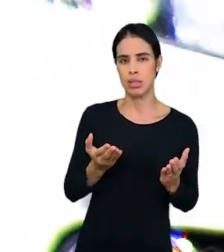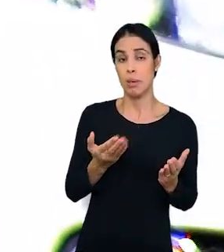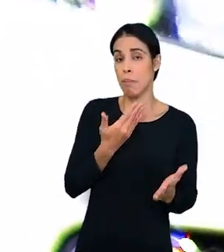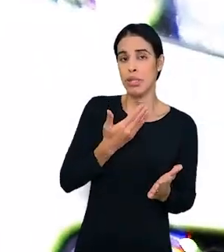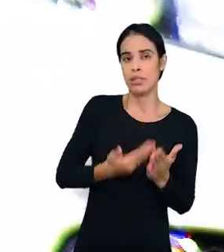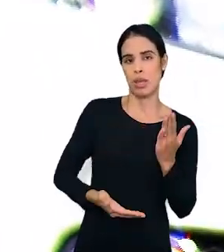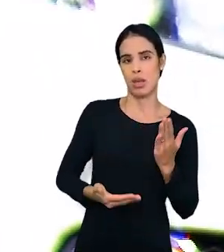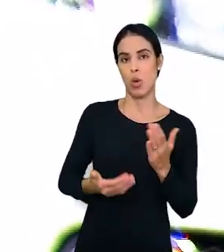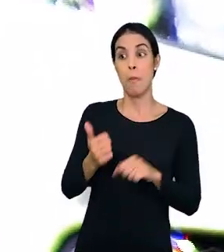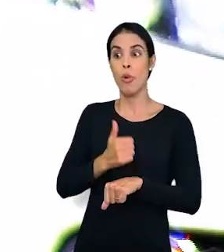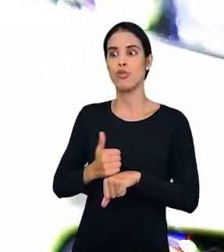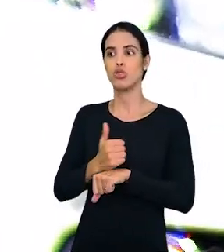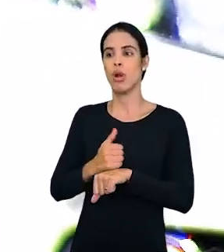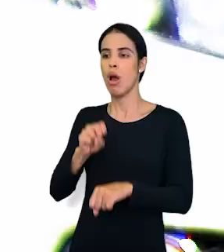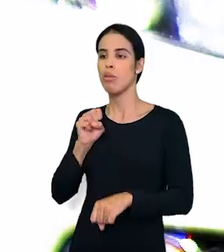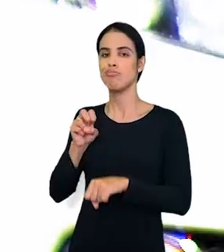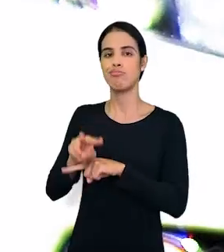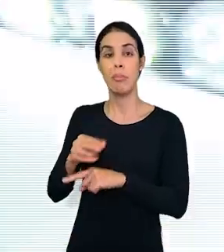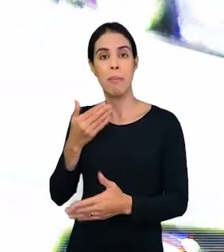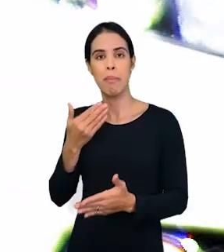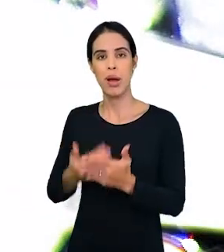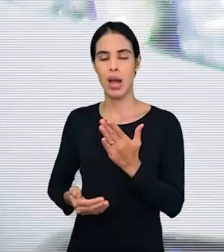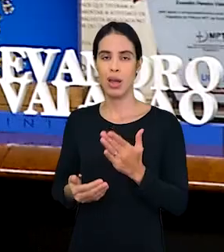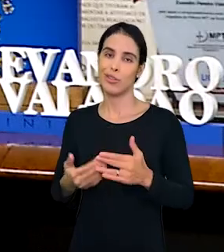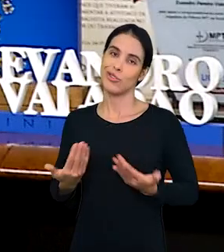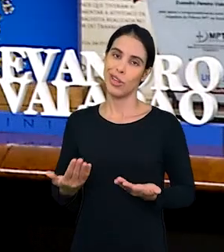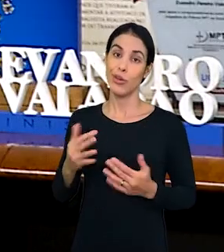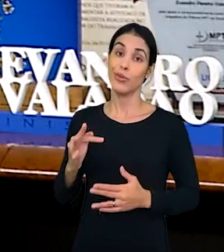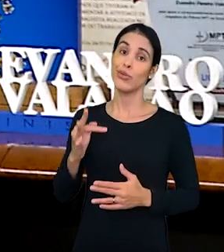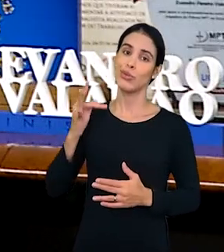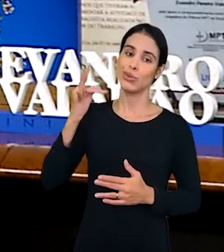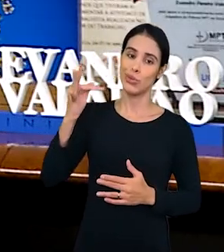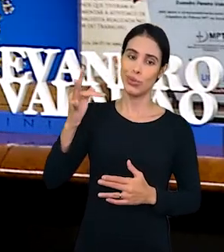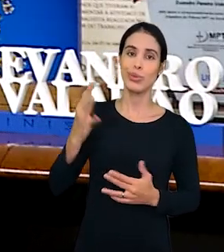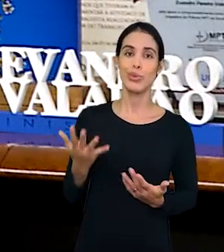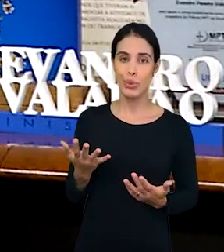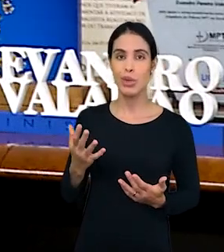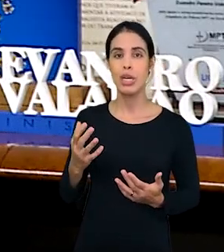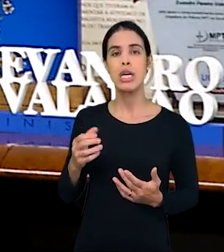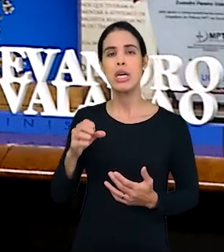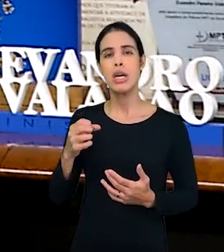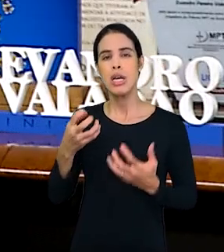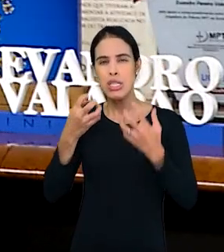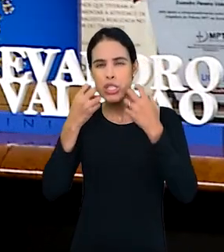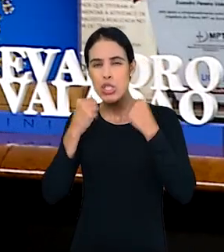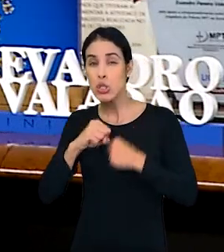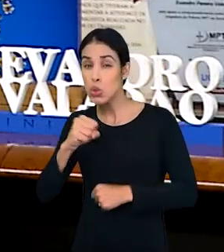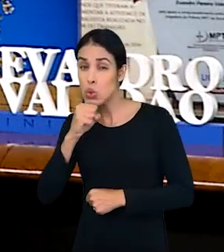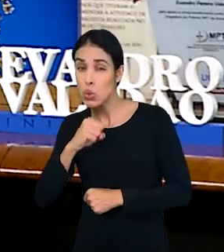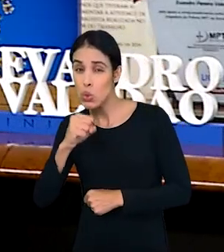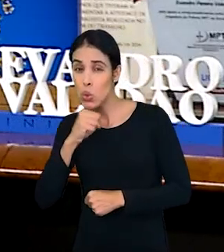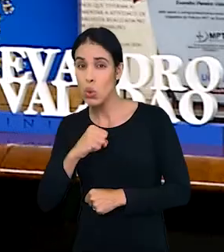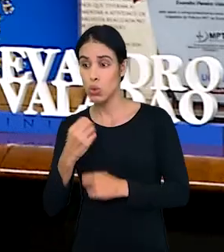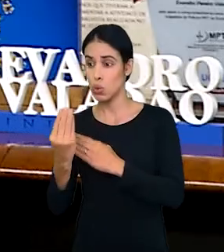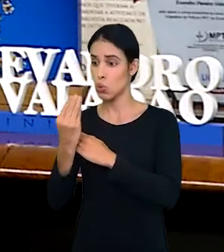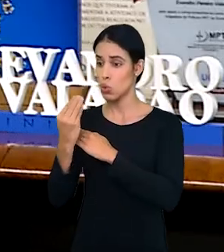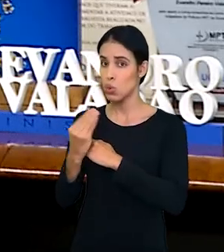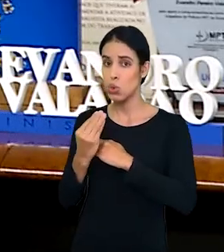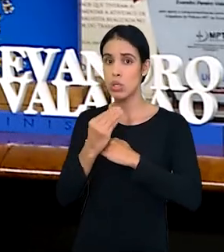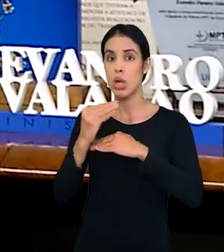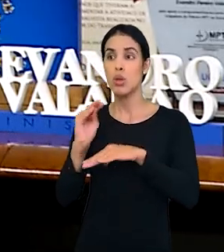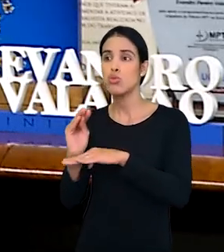uma profissão razoável, e no futuro será certamente um idoso também sem condições de